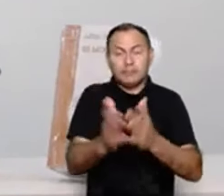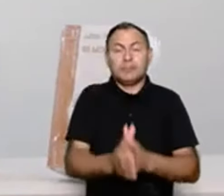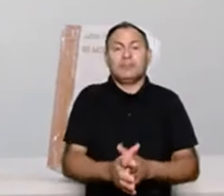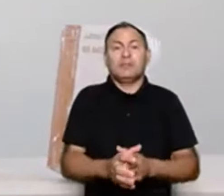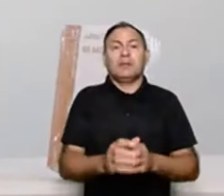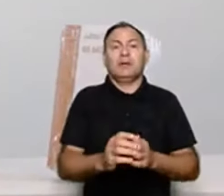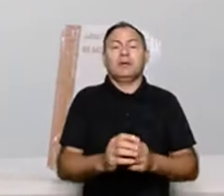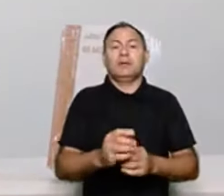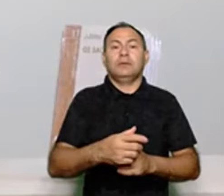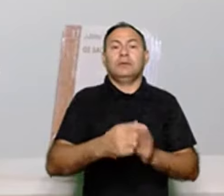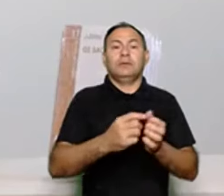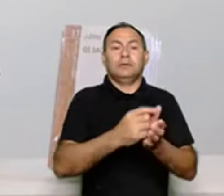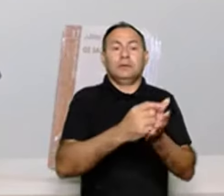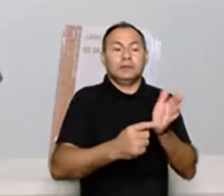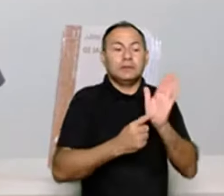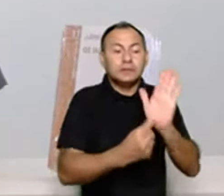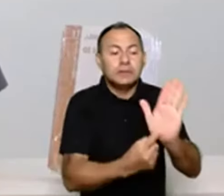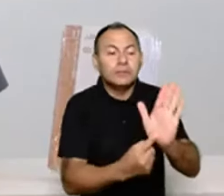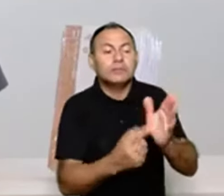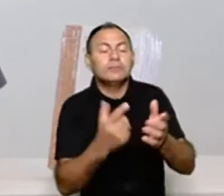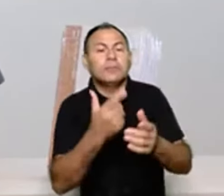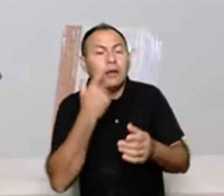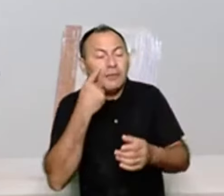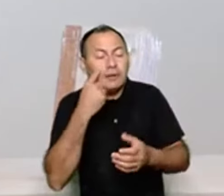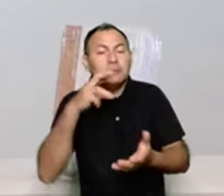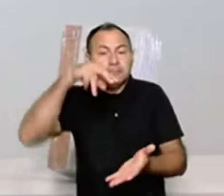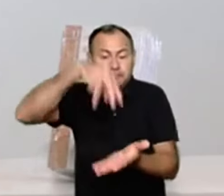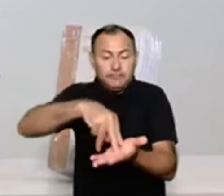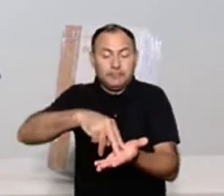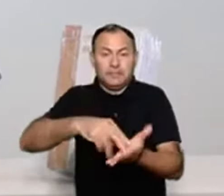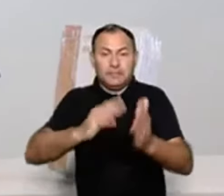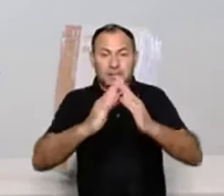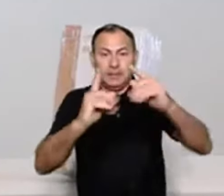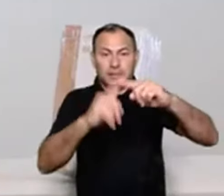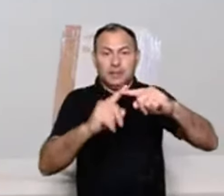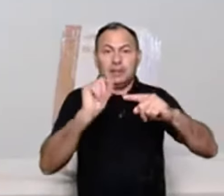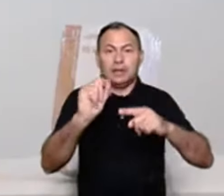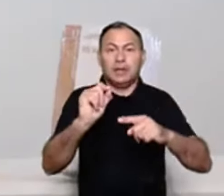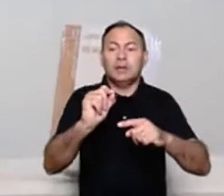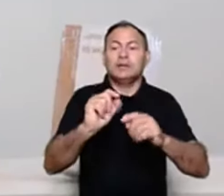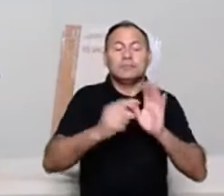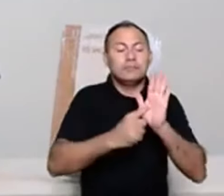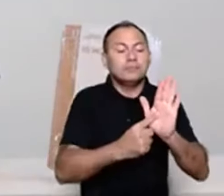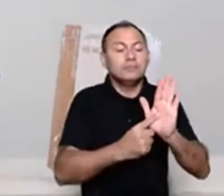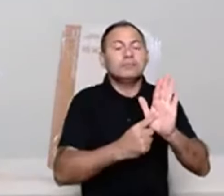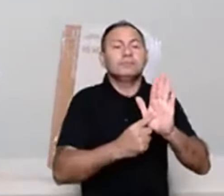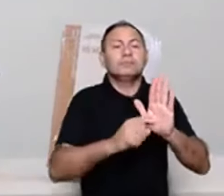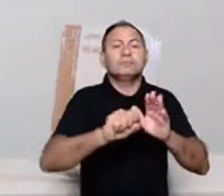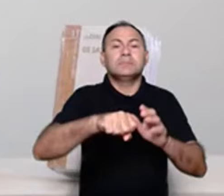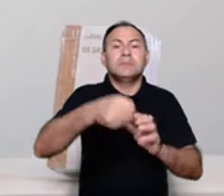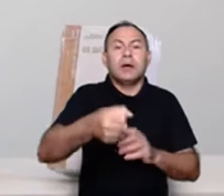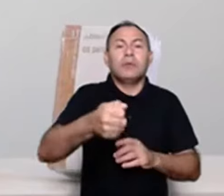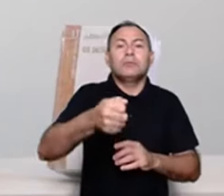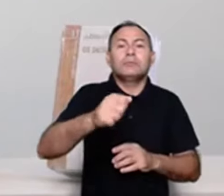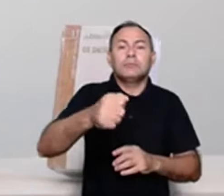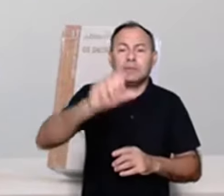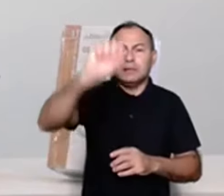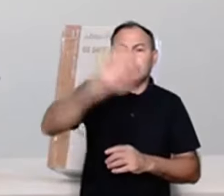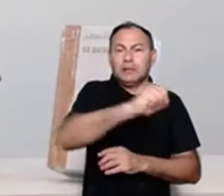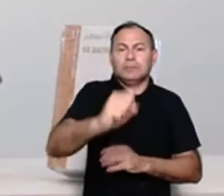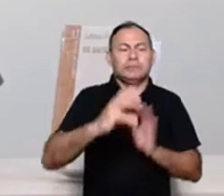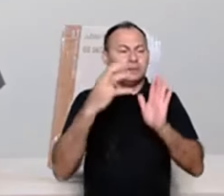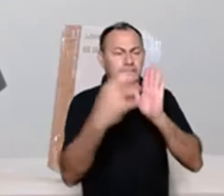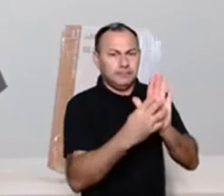o ponto segundo trata-se da presença na igreja e, enfim, do sinal sacramental, da questão